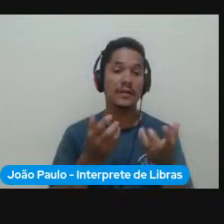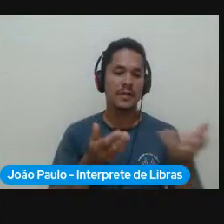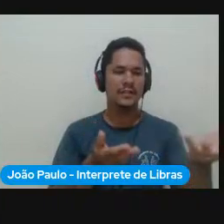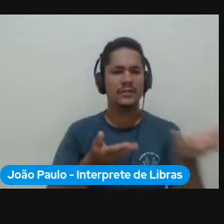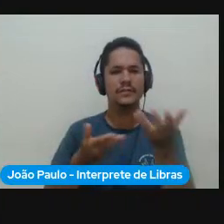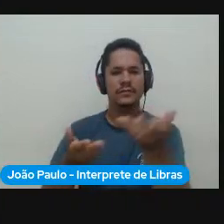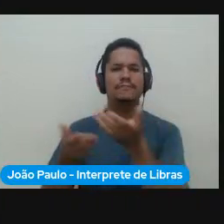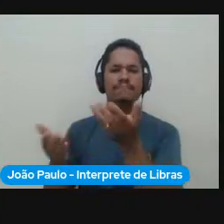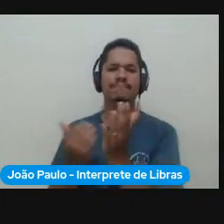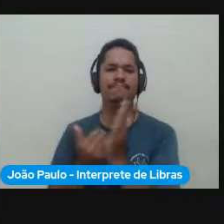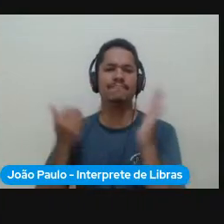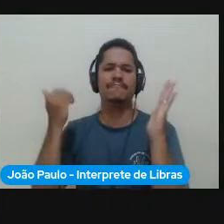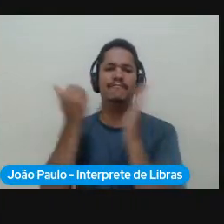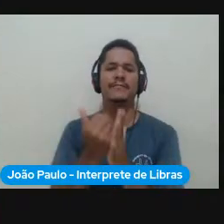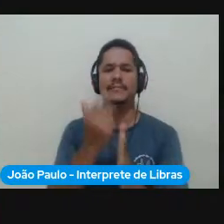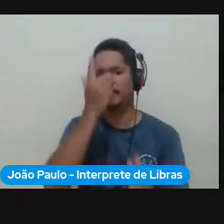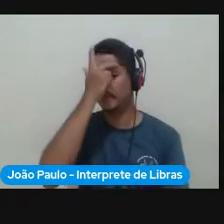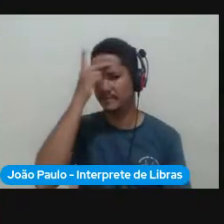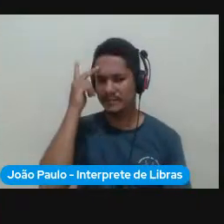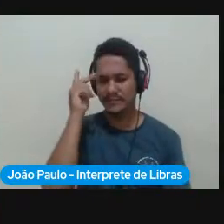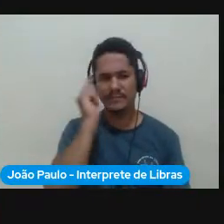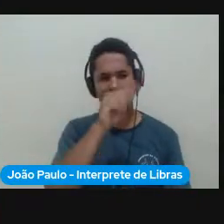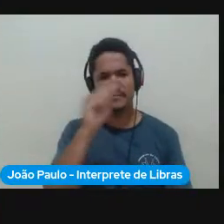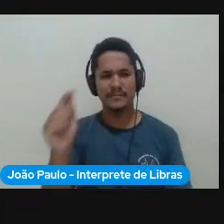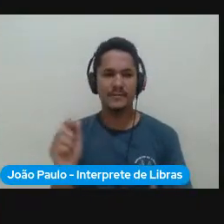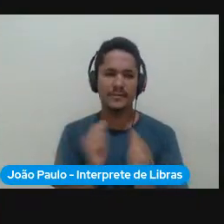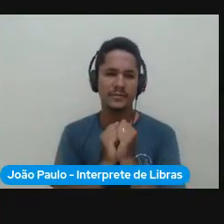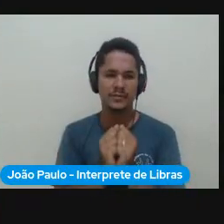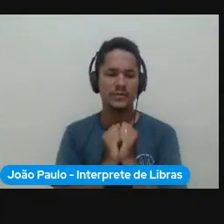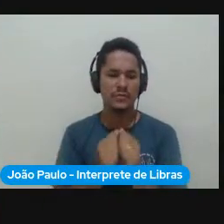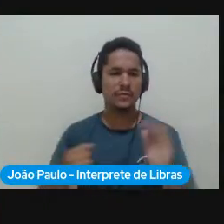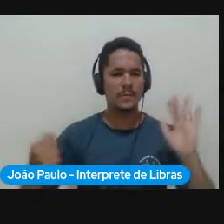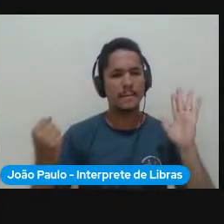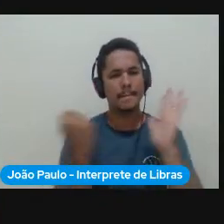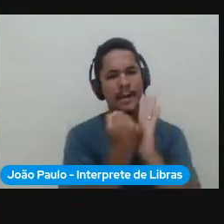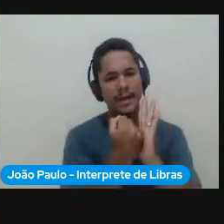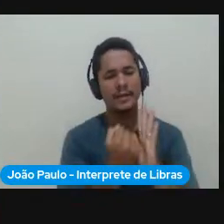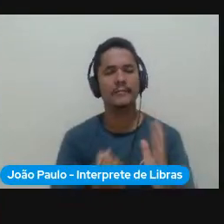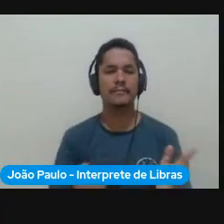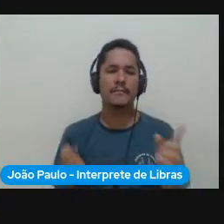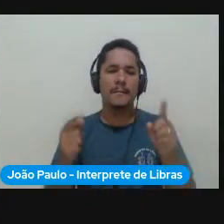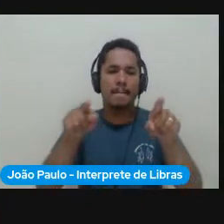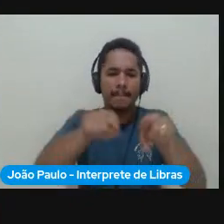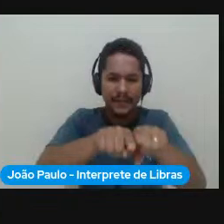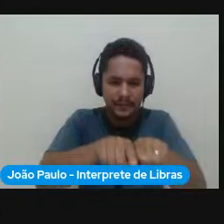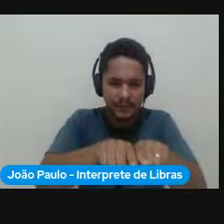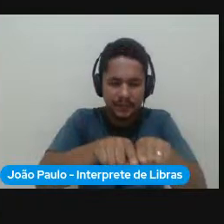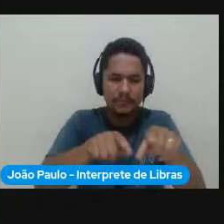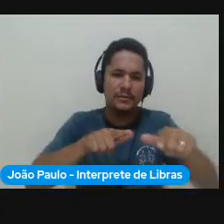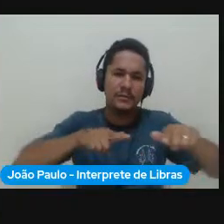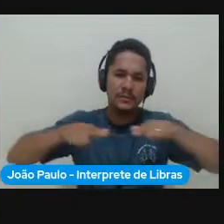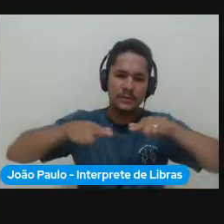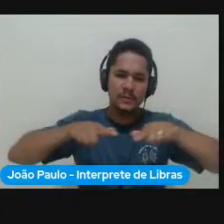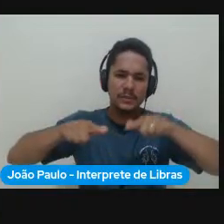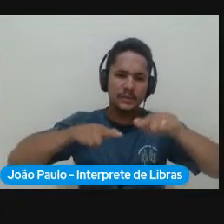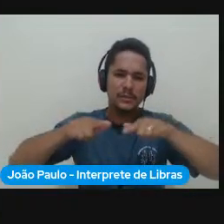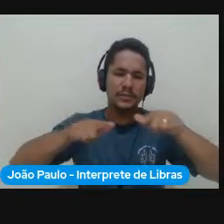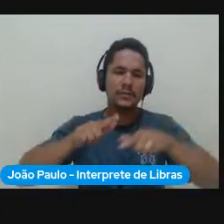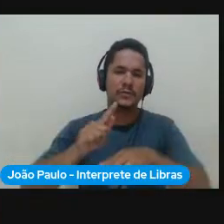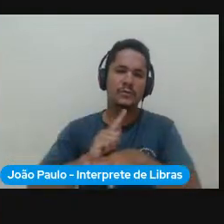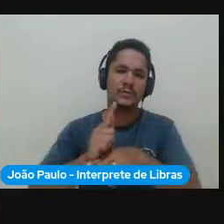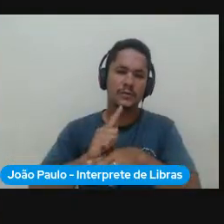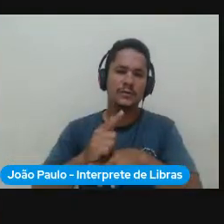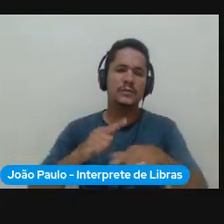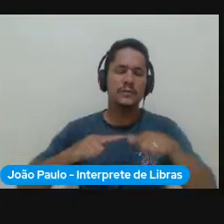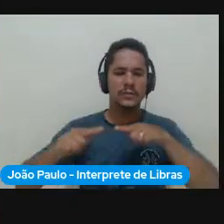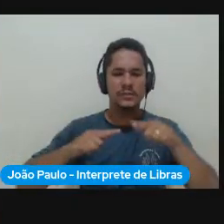a gente possa, junto com os nossos parceiros, junto com as marcas, junto com a gestão pública, quanto também a